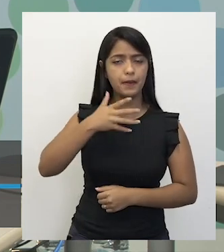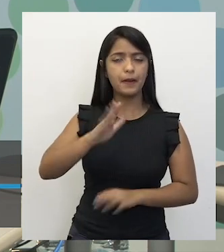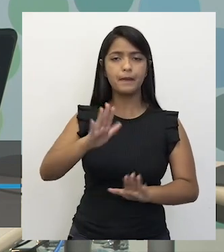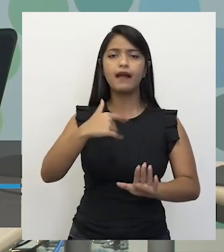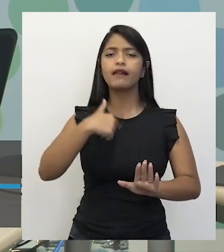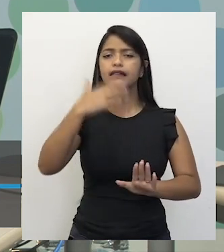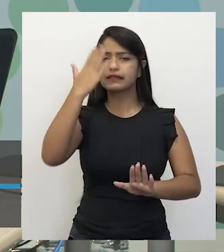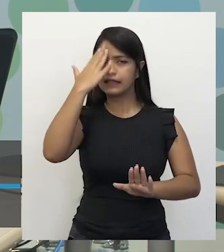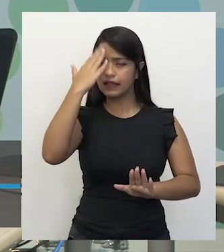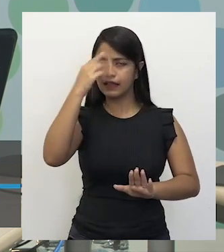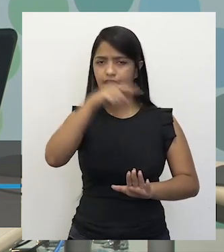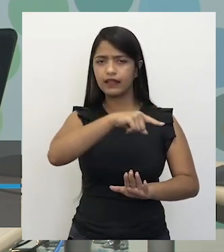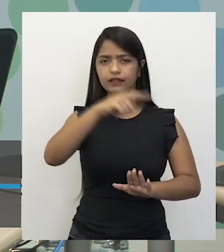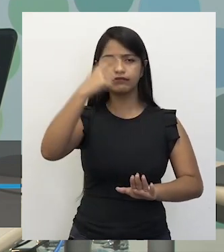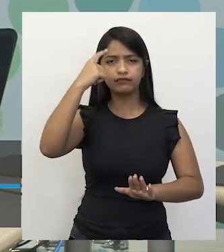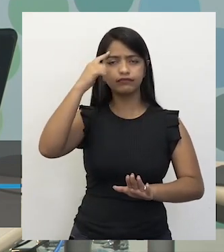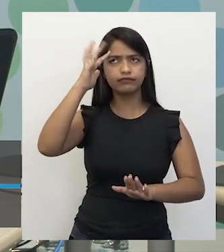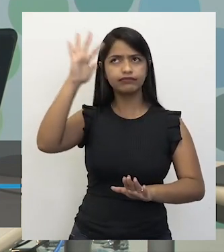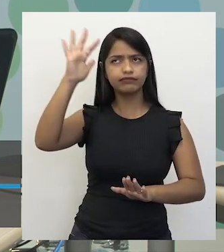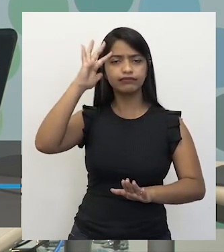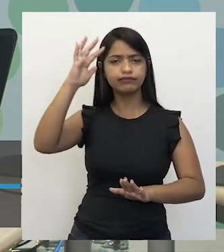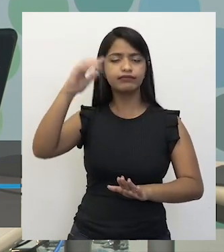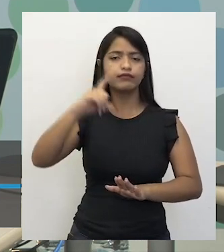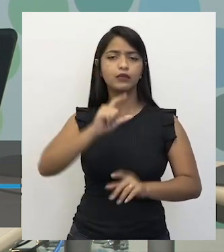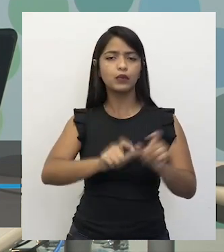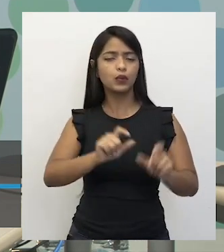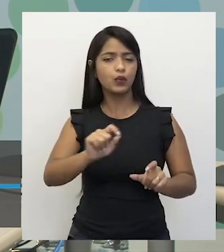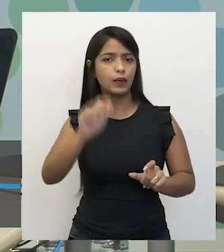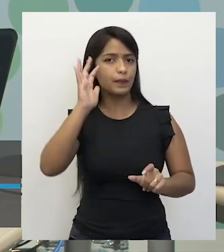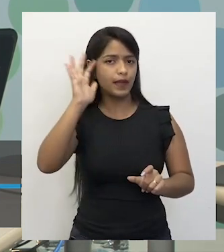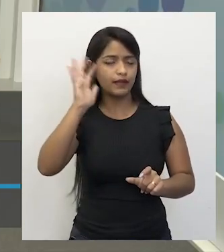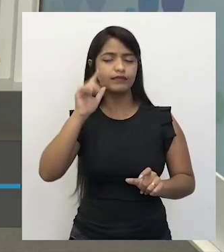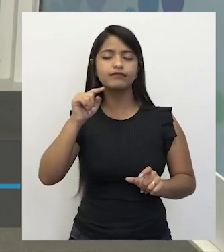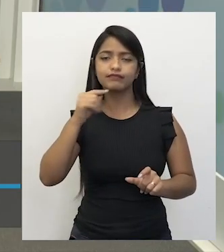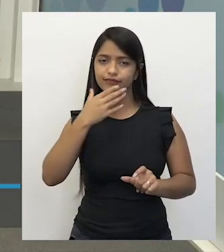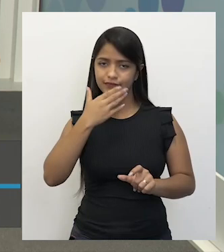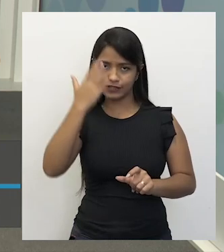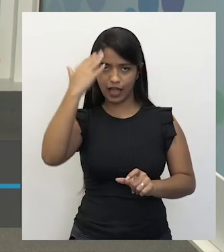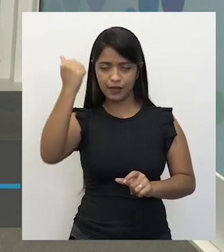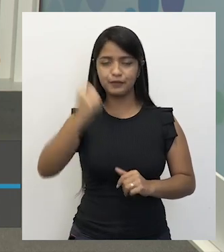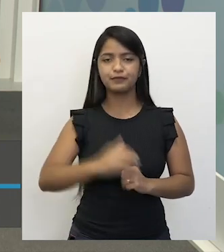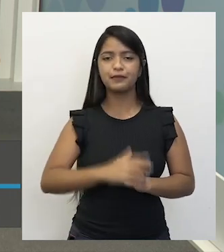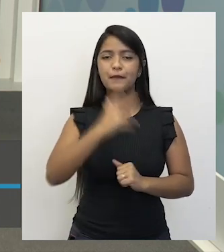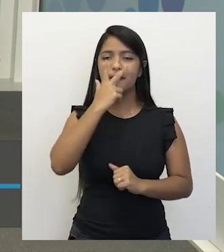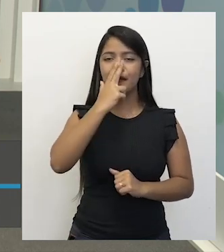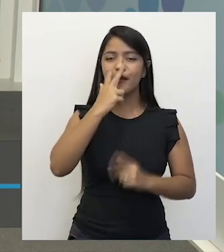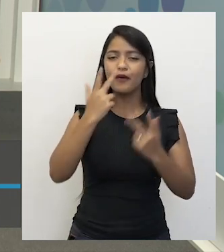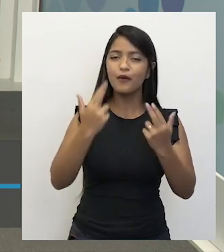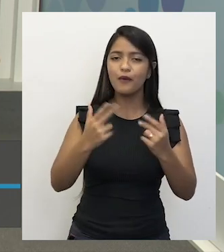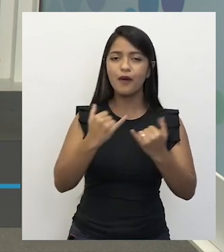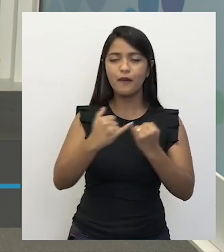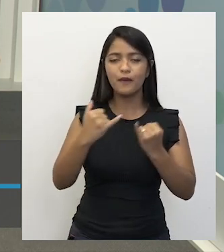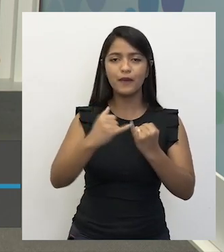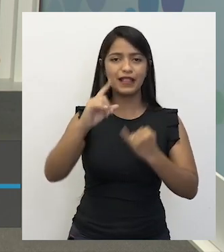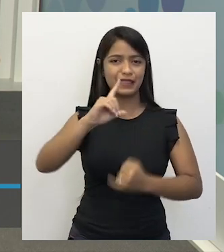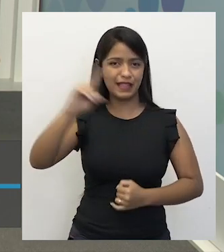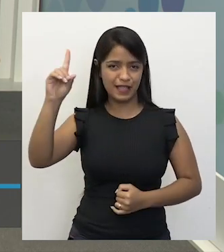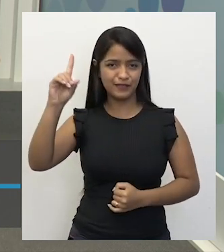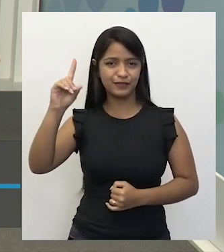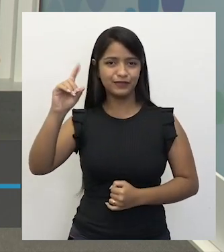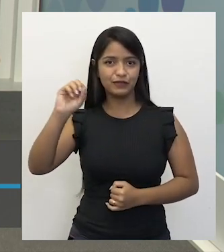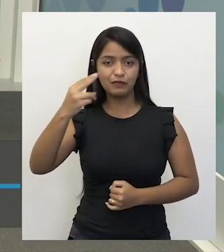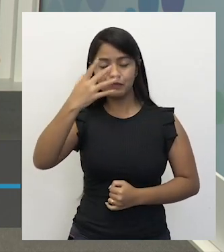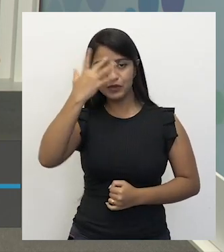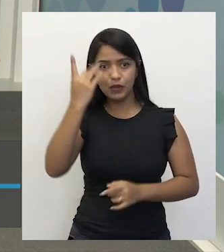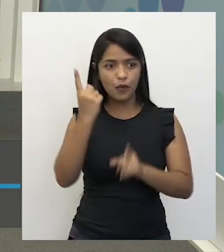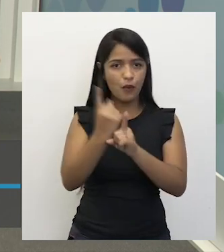os personagens estão pensando, né? Então, é como se ele fosse um deus, um né? deus, exatamente, um vidente. Né?